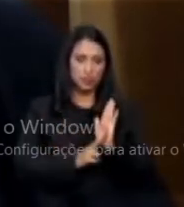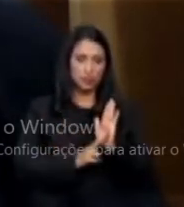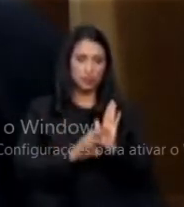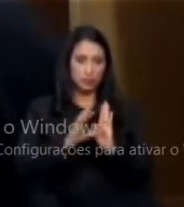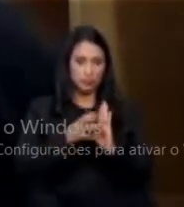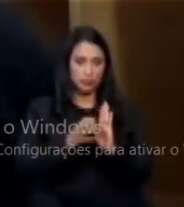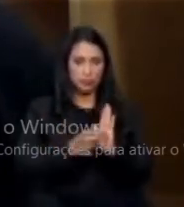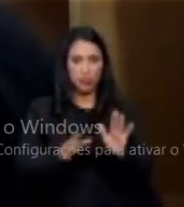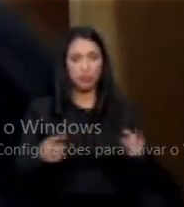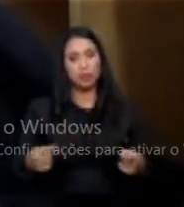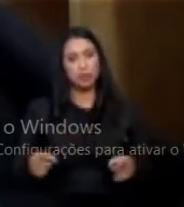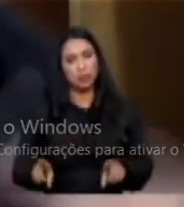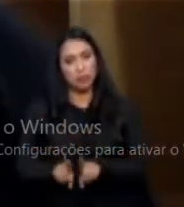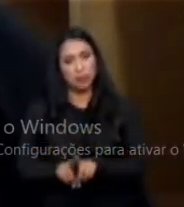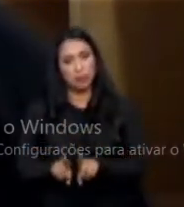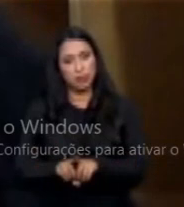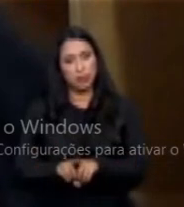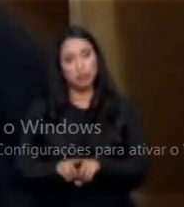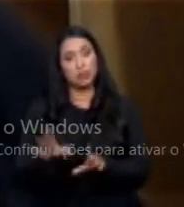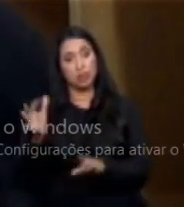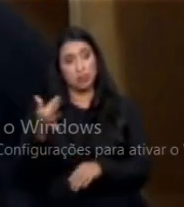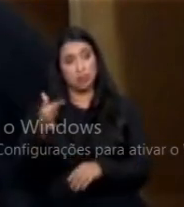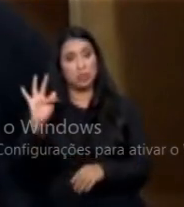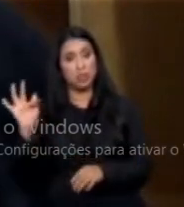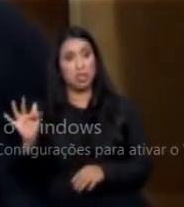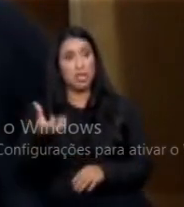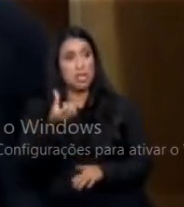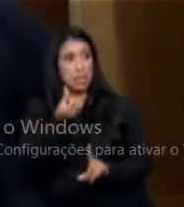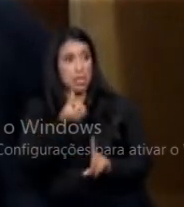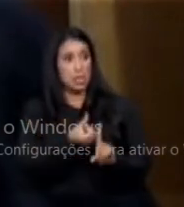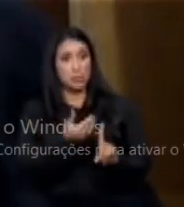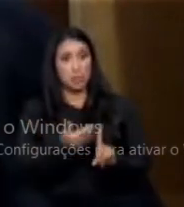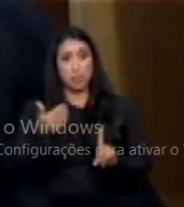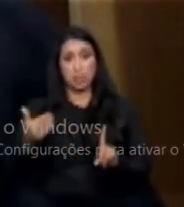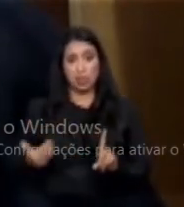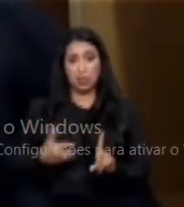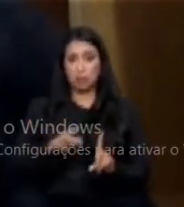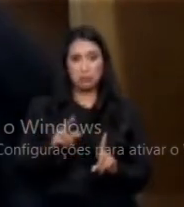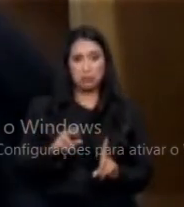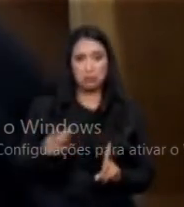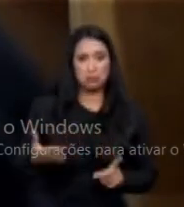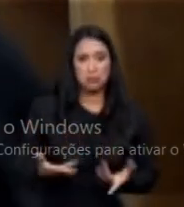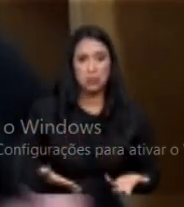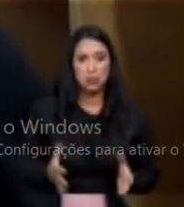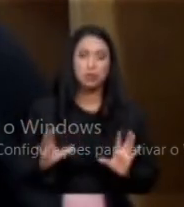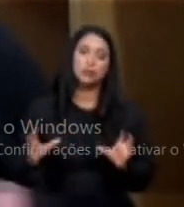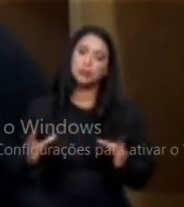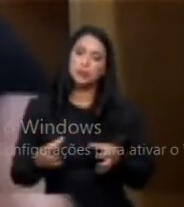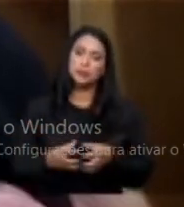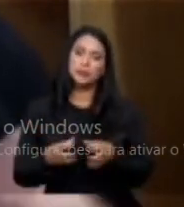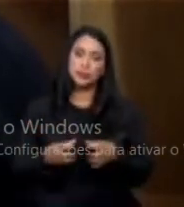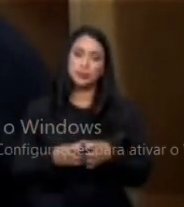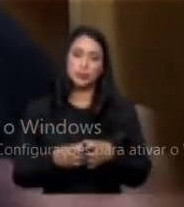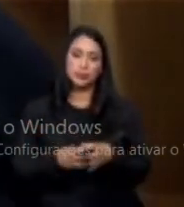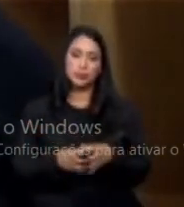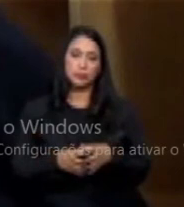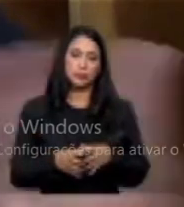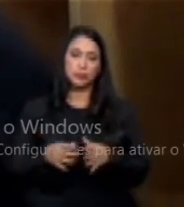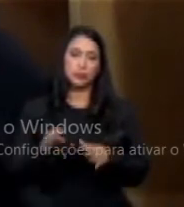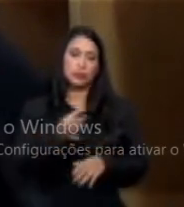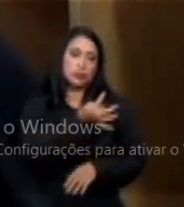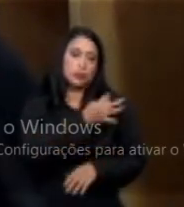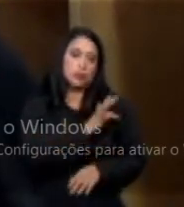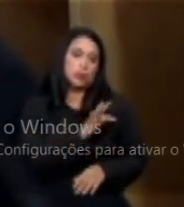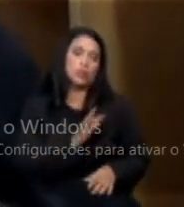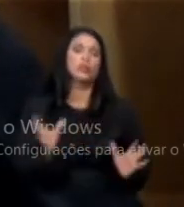partido, vale para as federações. É necessário que existam 6 meses antes, não havendo espaço